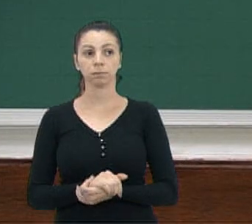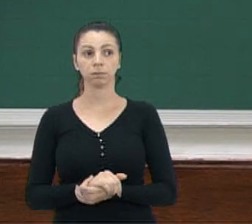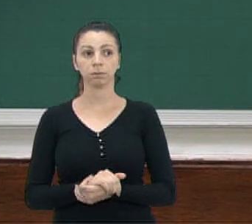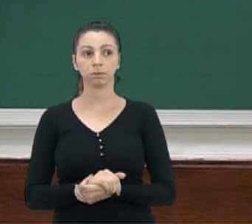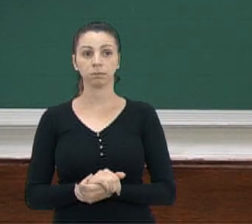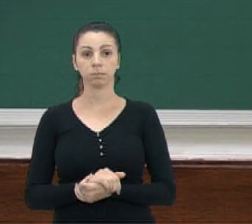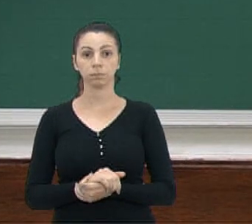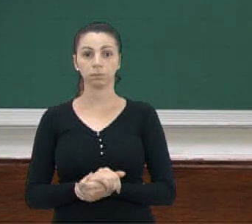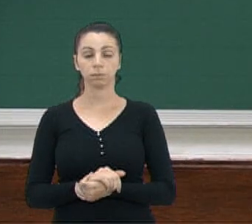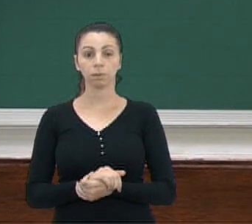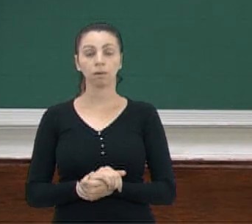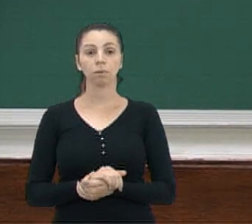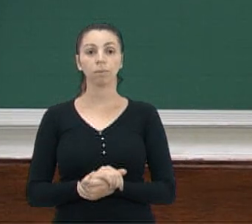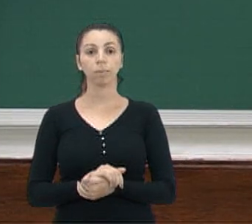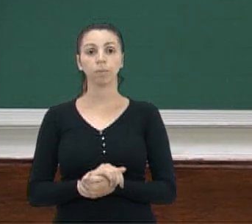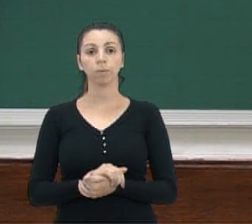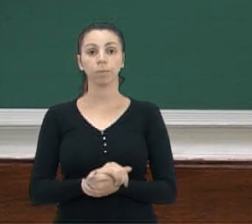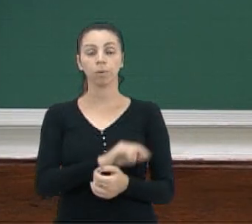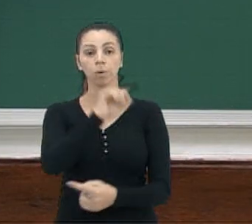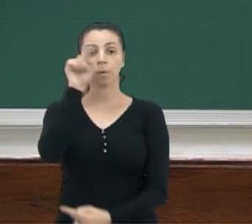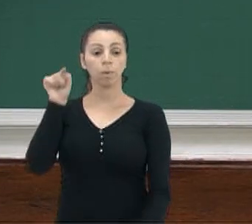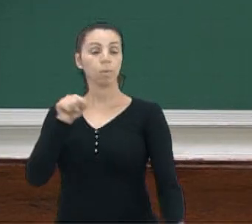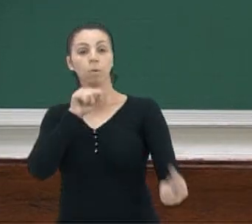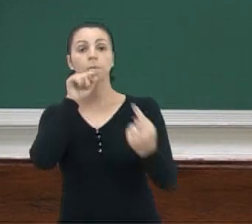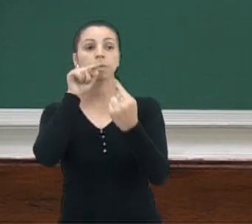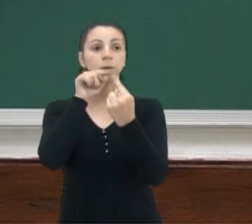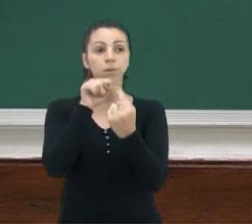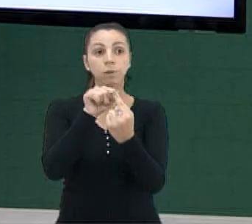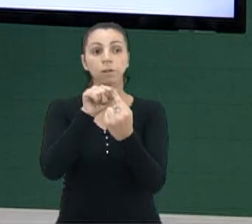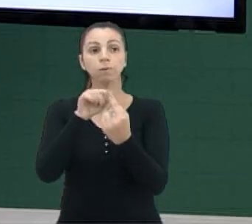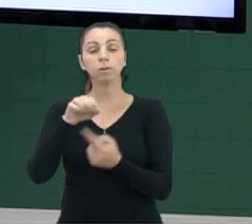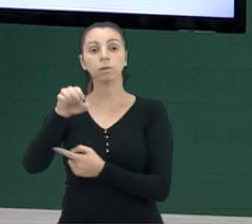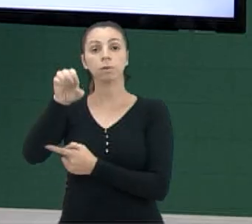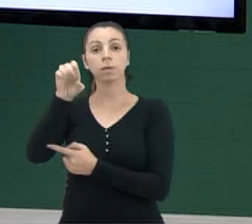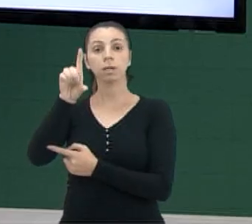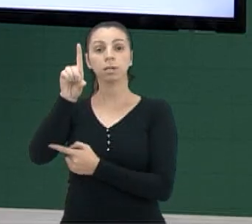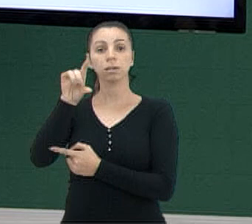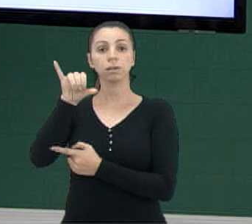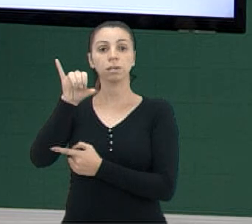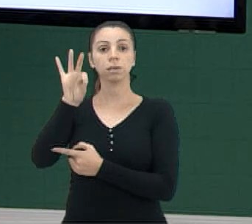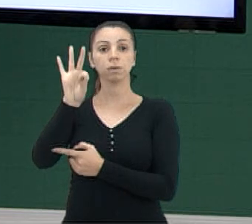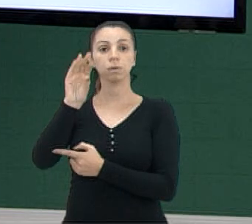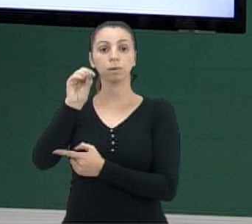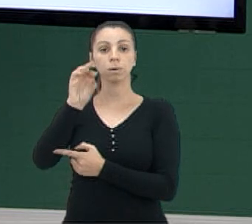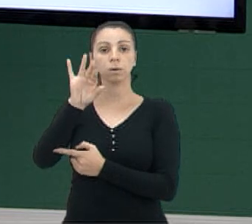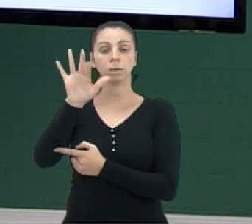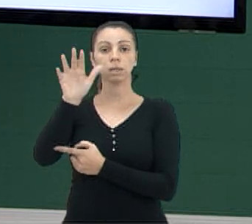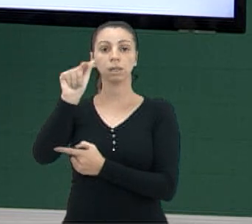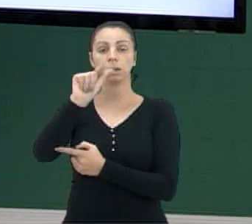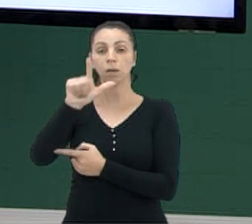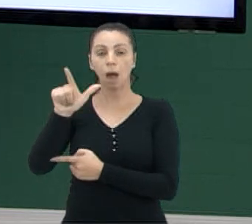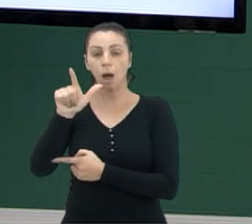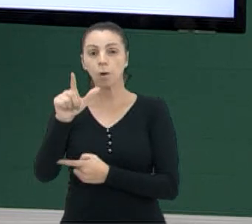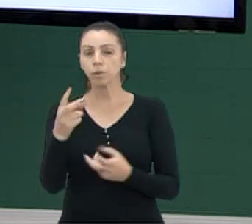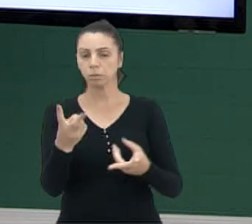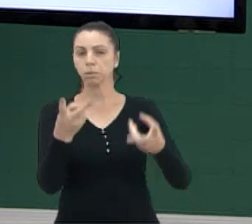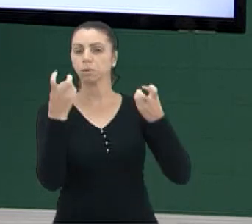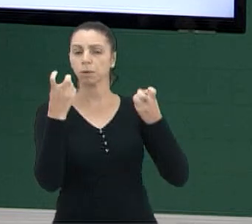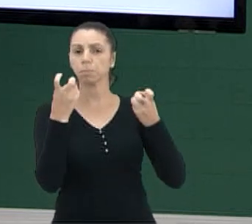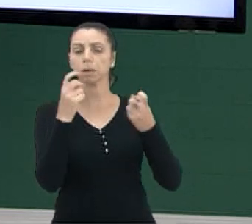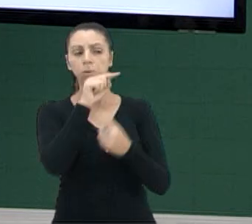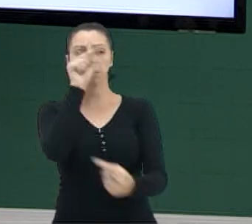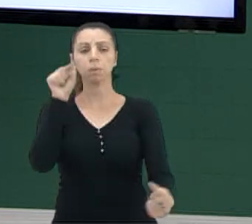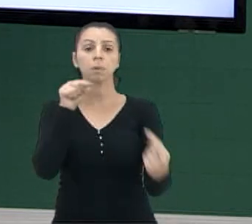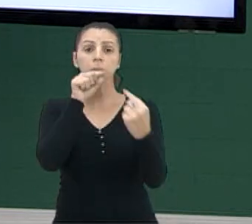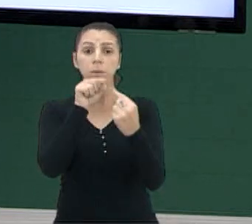desculpe, o objetivo do editorial, né? Vocês viram que o objetivo